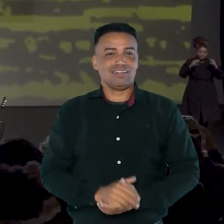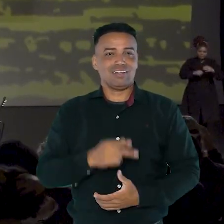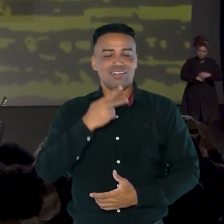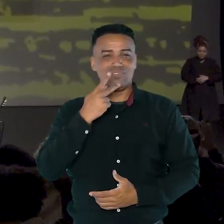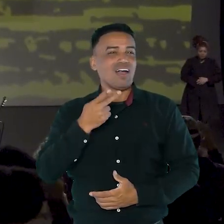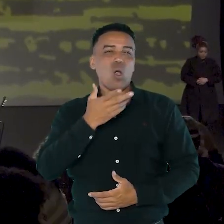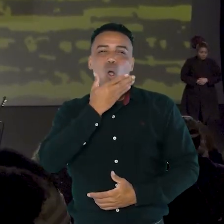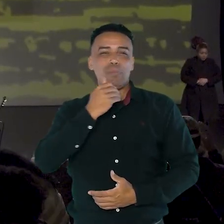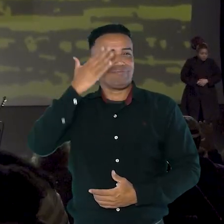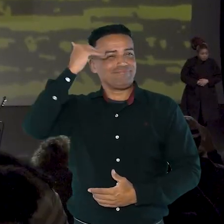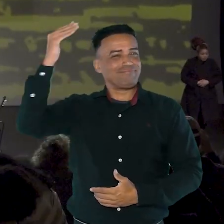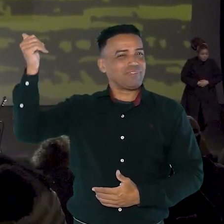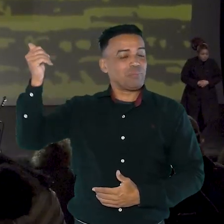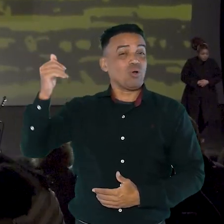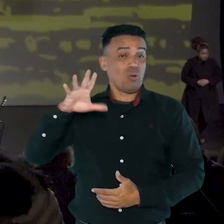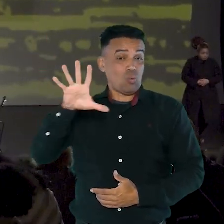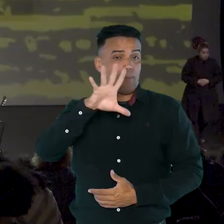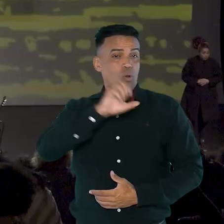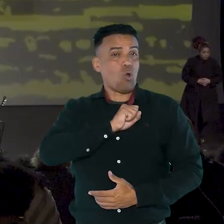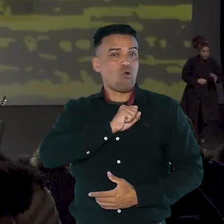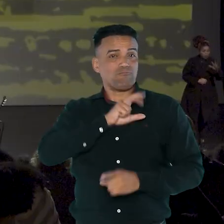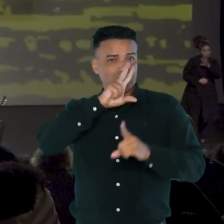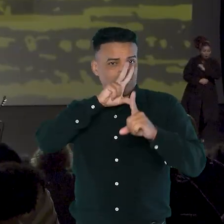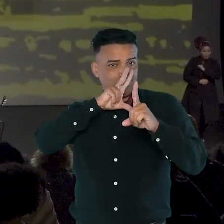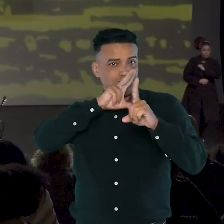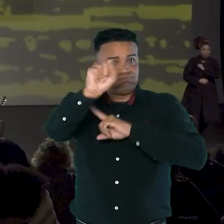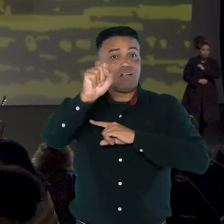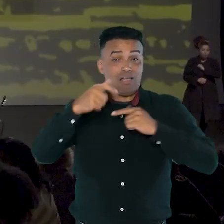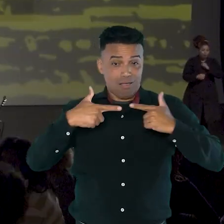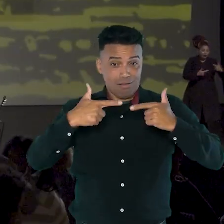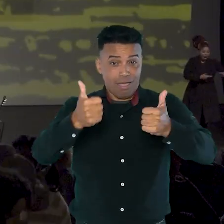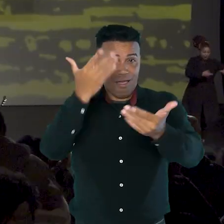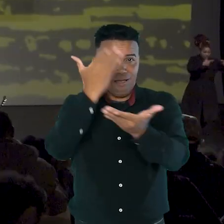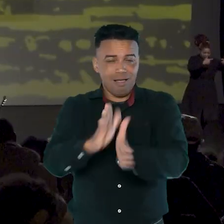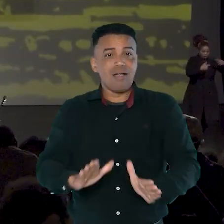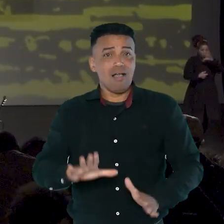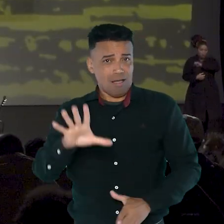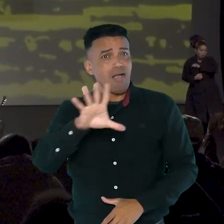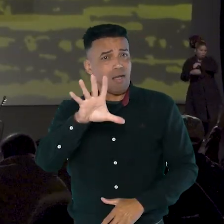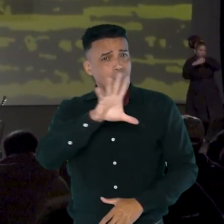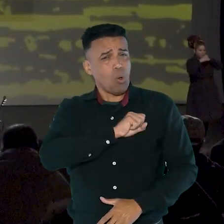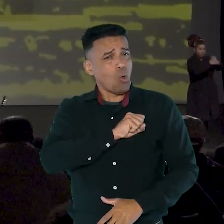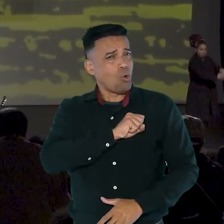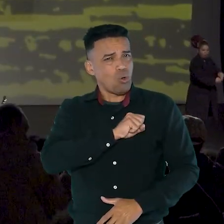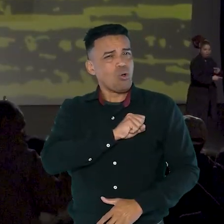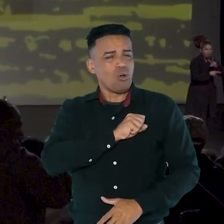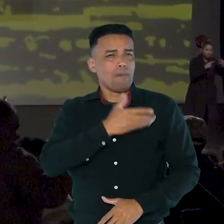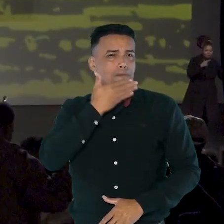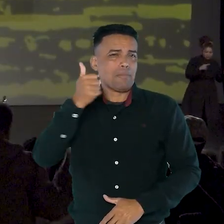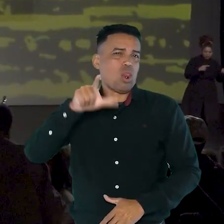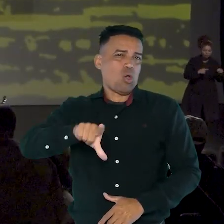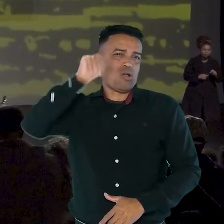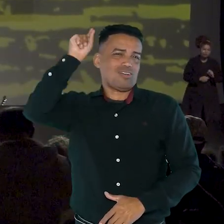Citando Genival Oliveira Gonçalves, o amor venceu a guerra. Vamos de amor que a gente vai bem.